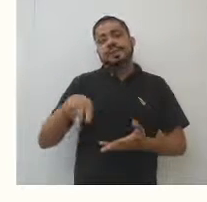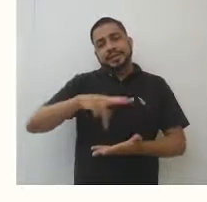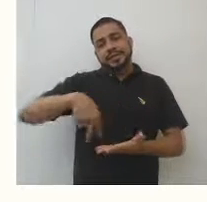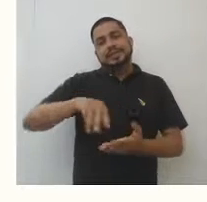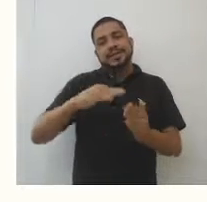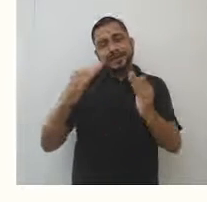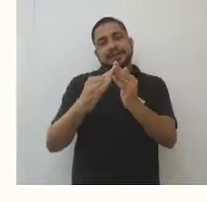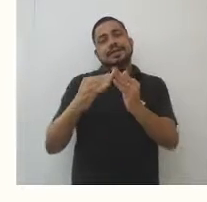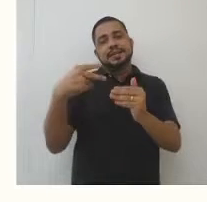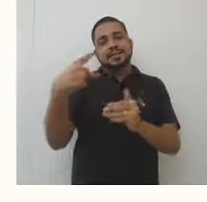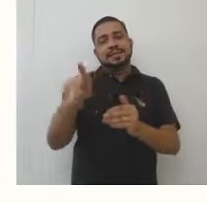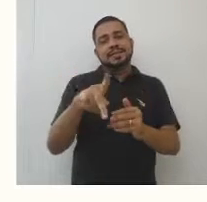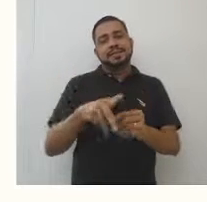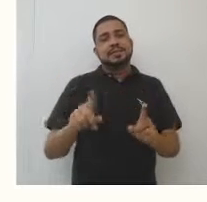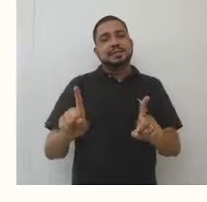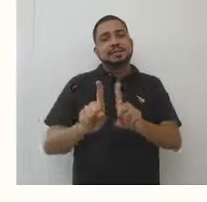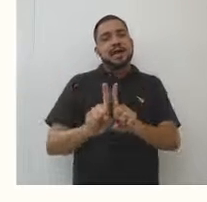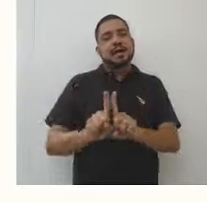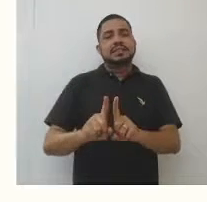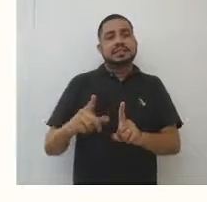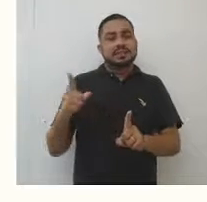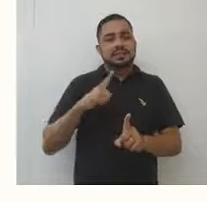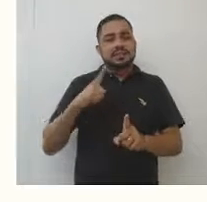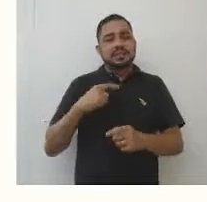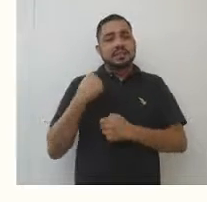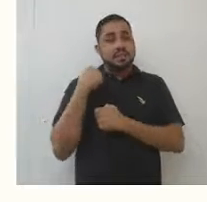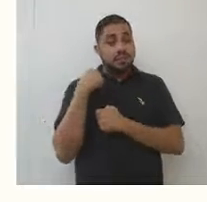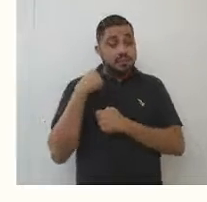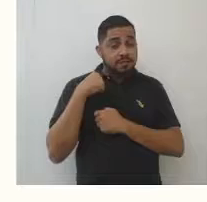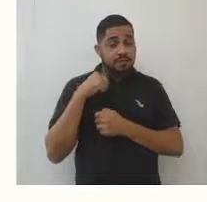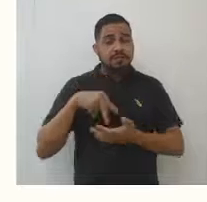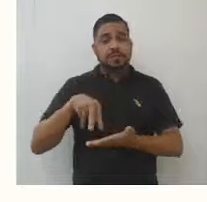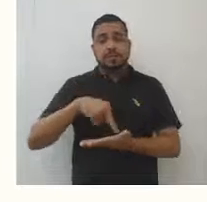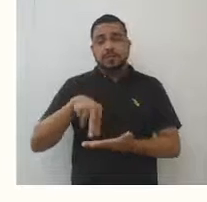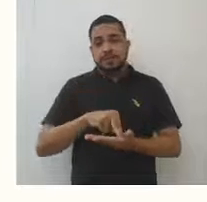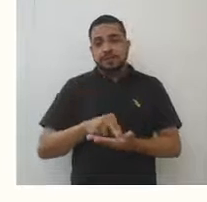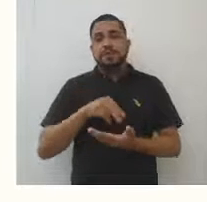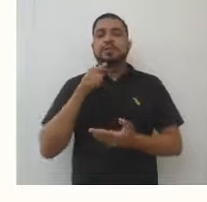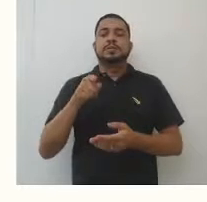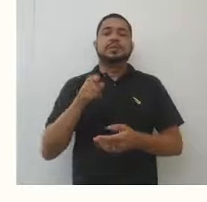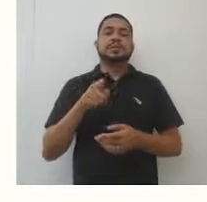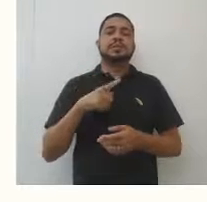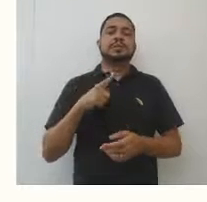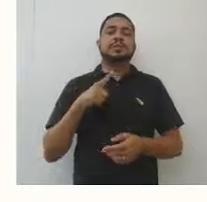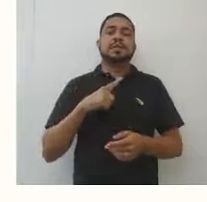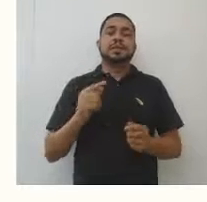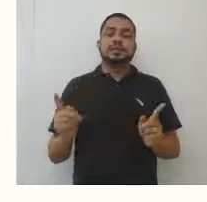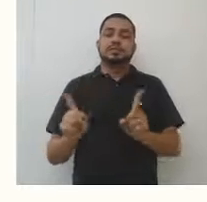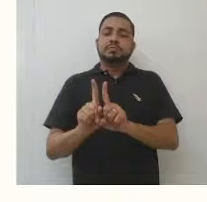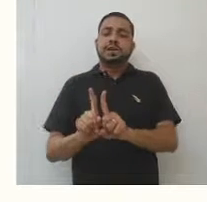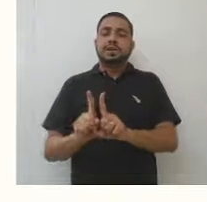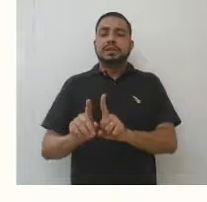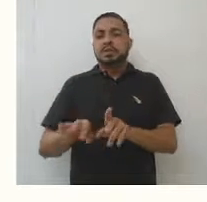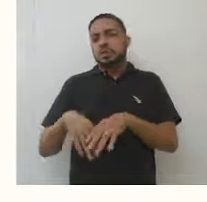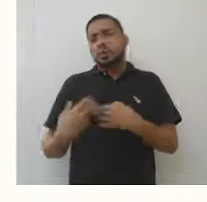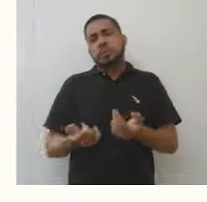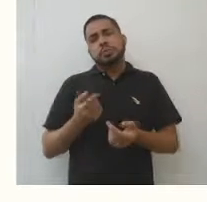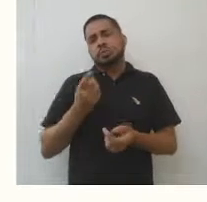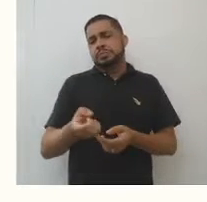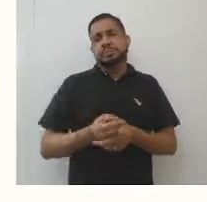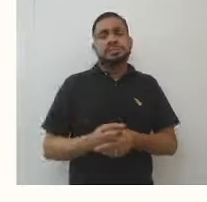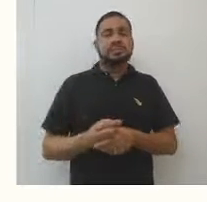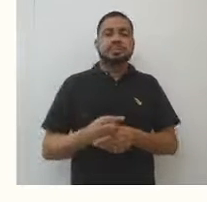seu pai. Você vai estar dançando por lazer. Toca aquele forrozinho bom. Você está lá dançando com o seu pai. Ou mesmo você pode estar